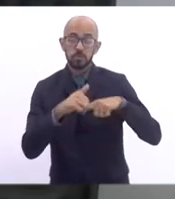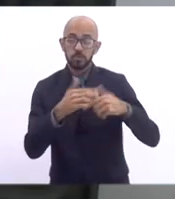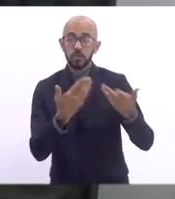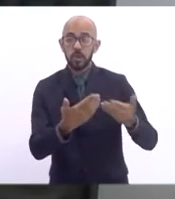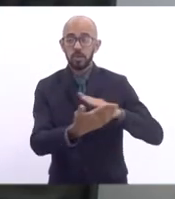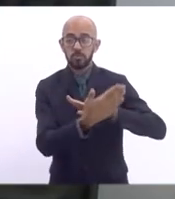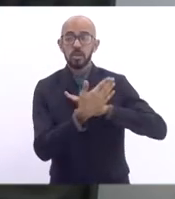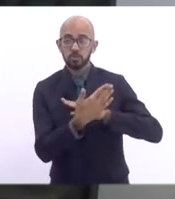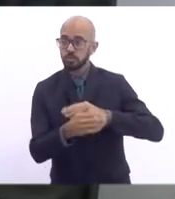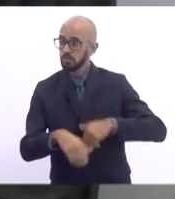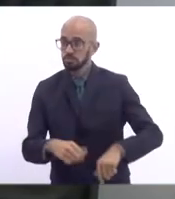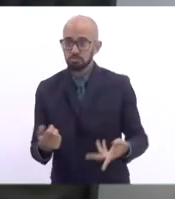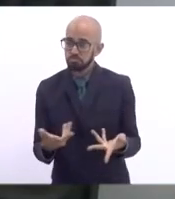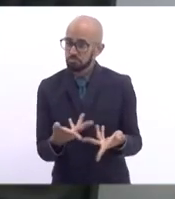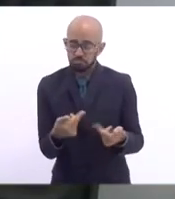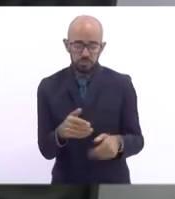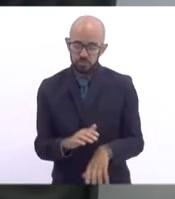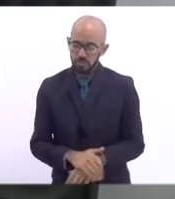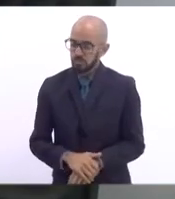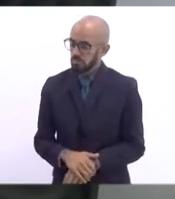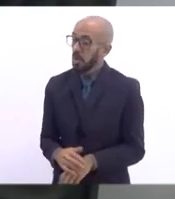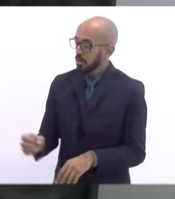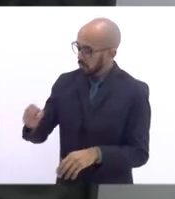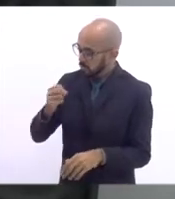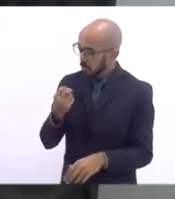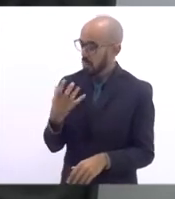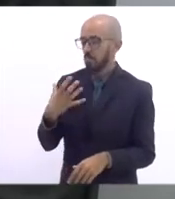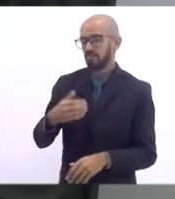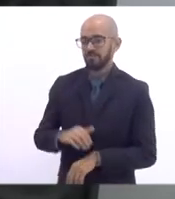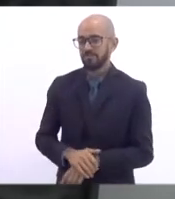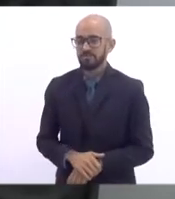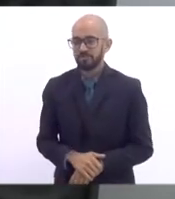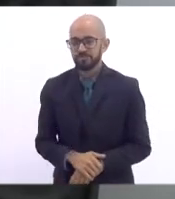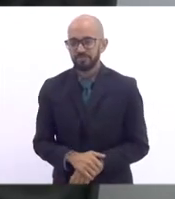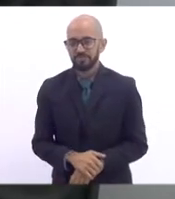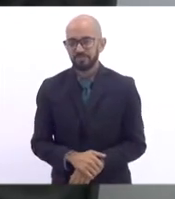Então tá ótimo tranquilo é a